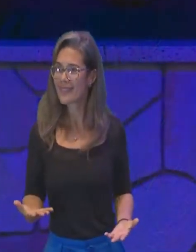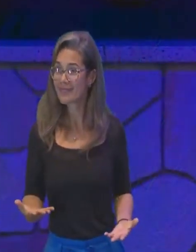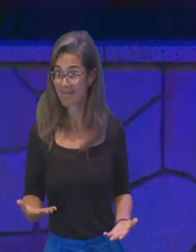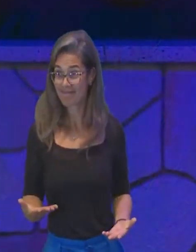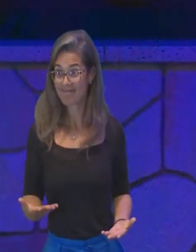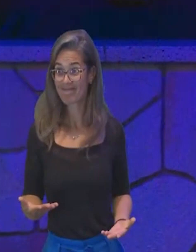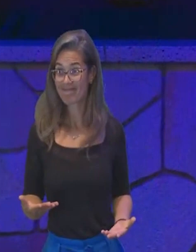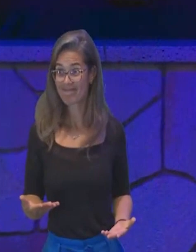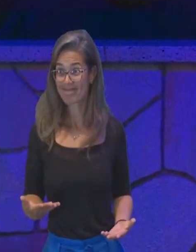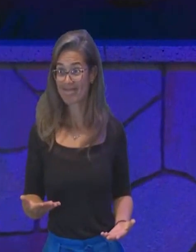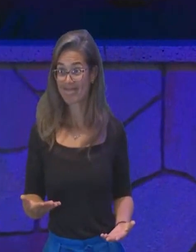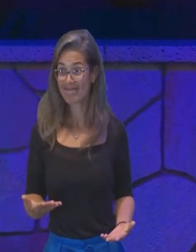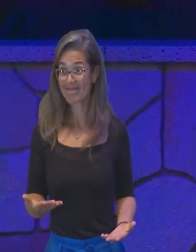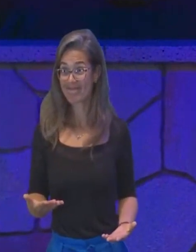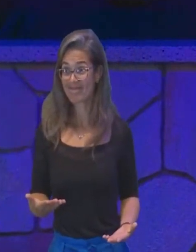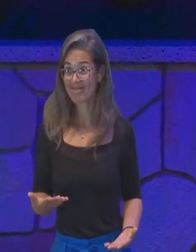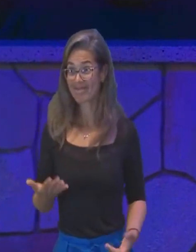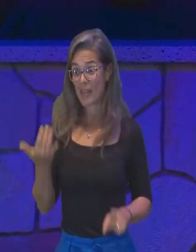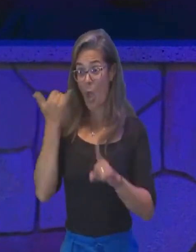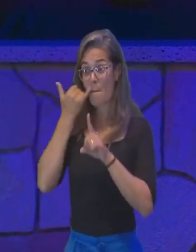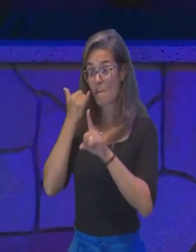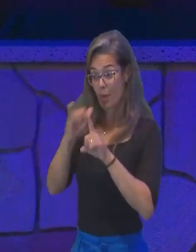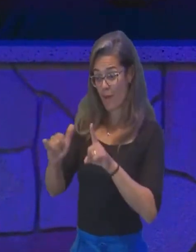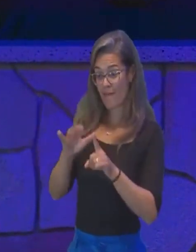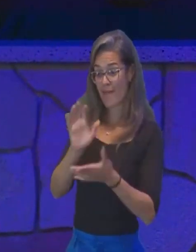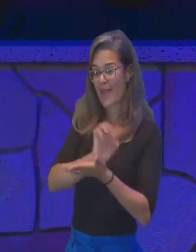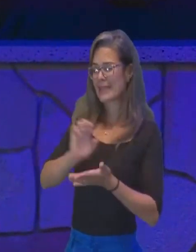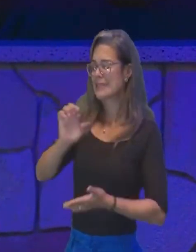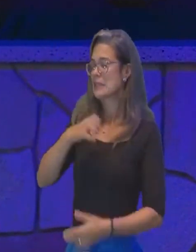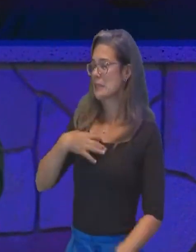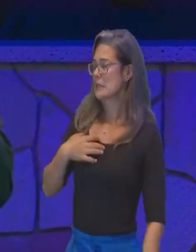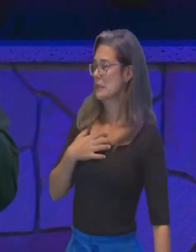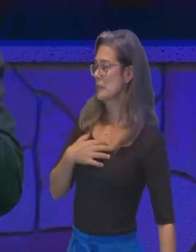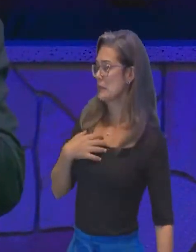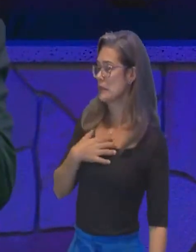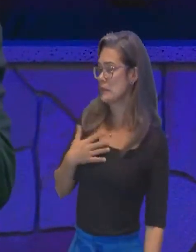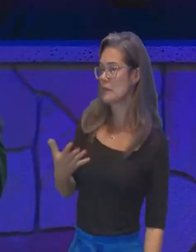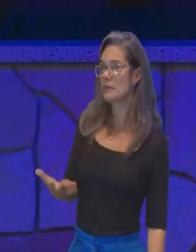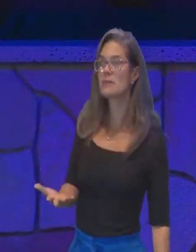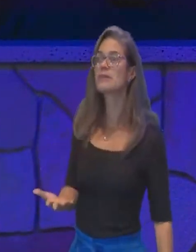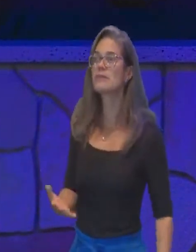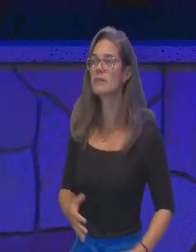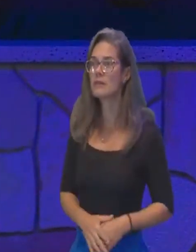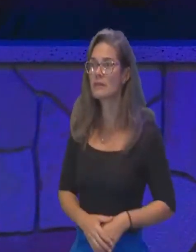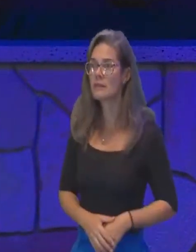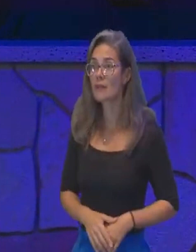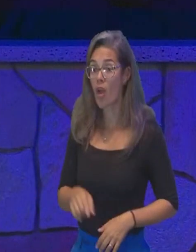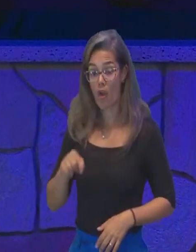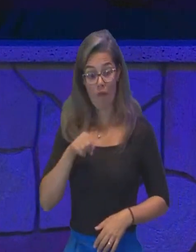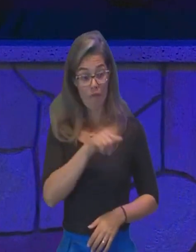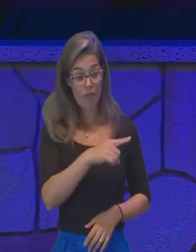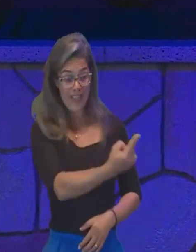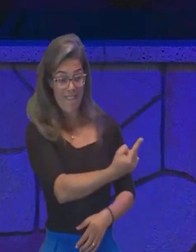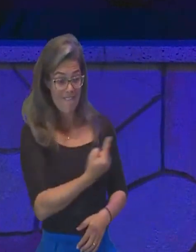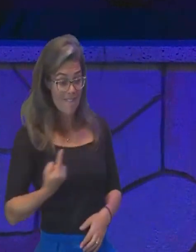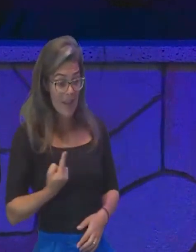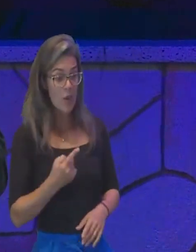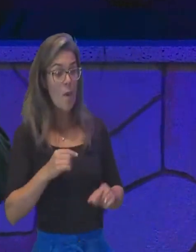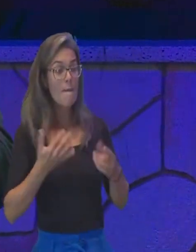nos ouvidos do profeta: por que você veio trazer aqui a minha iniquidade, a luz, e agora você mata o meu